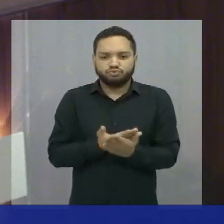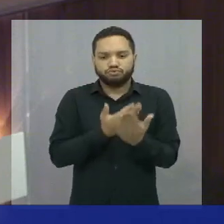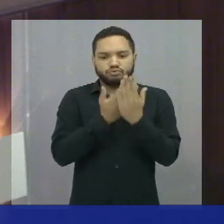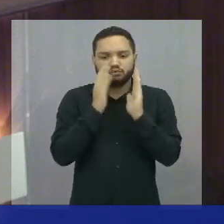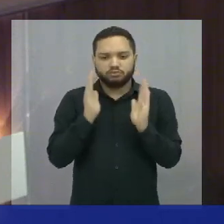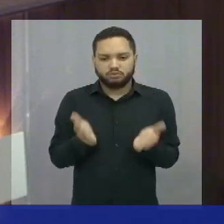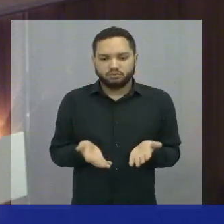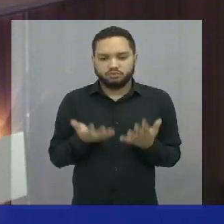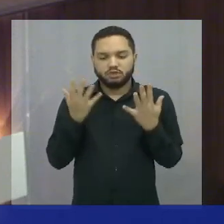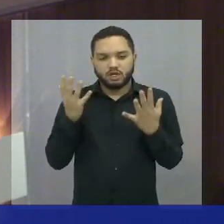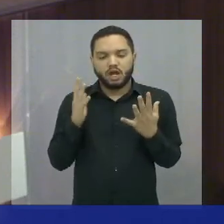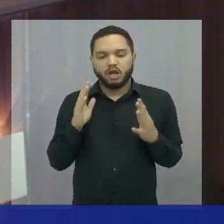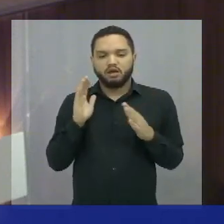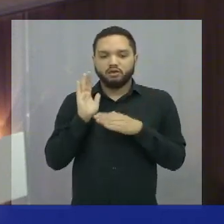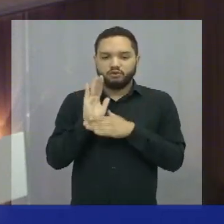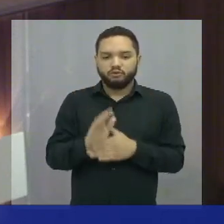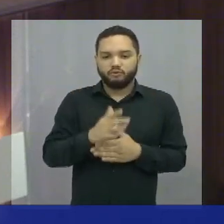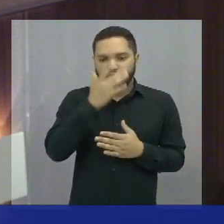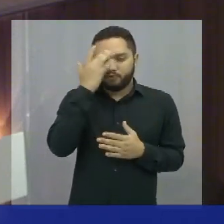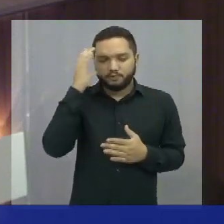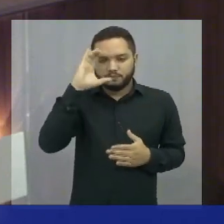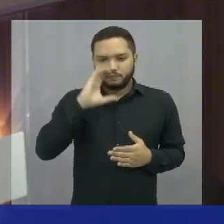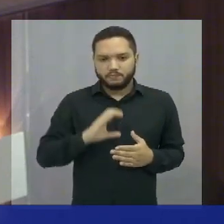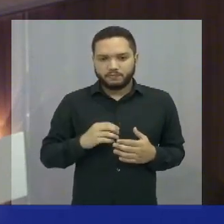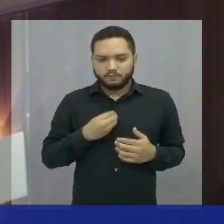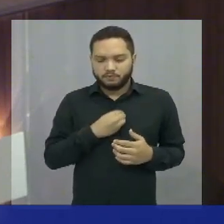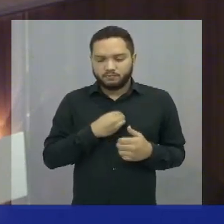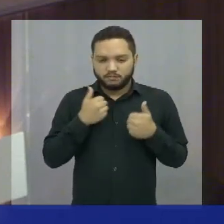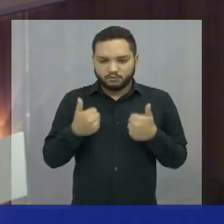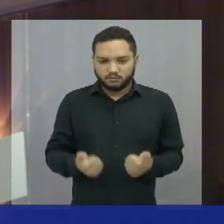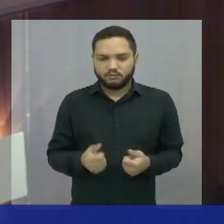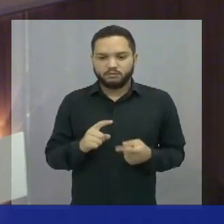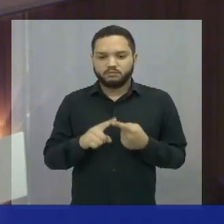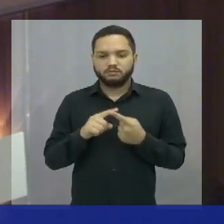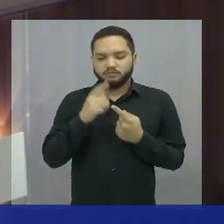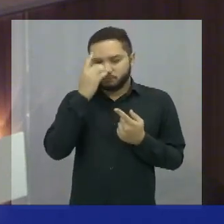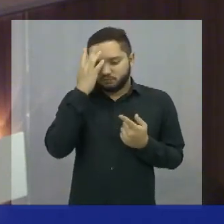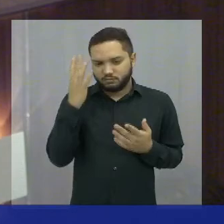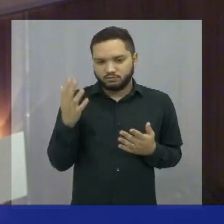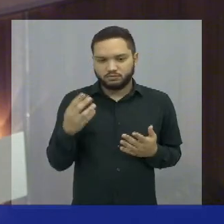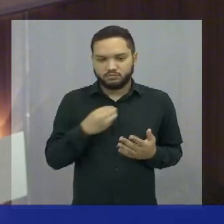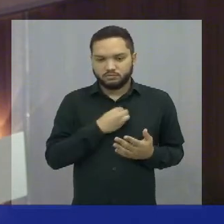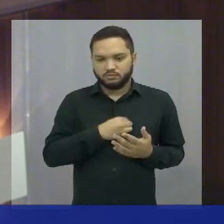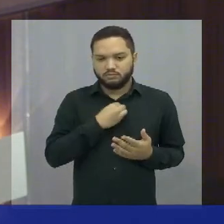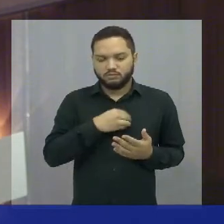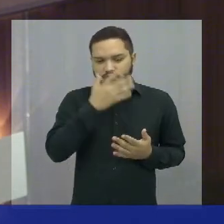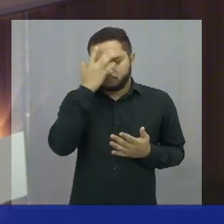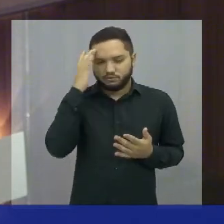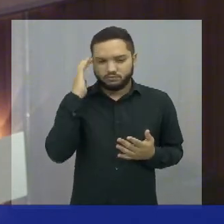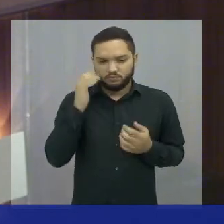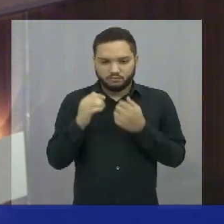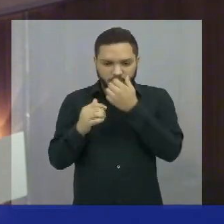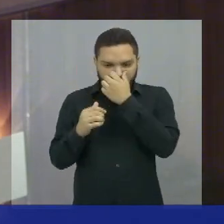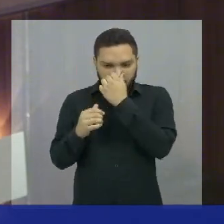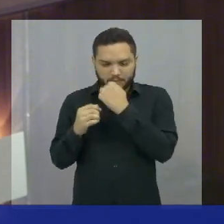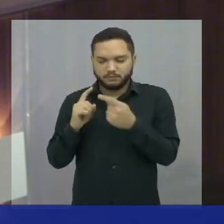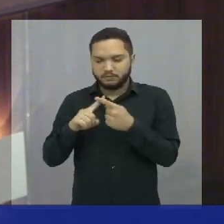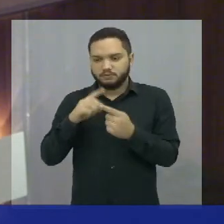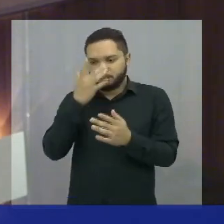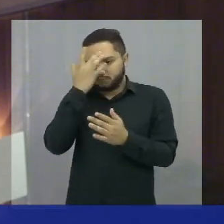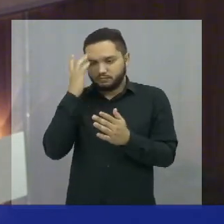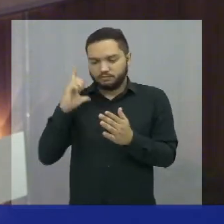o bem-estar do cidadão e facilita a tramitação e a vida dos cidadãos e dos